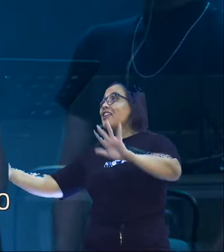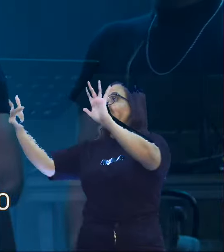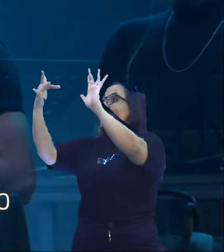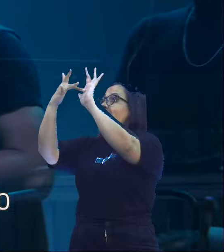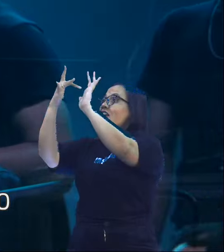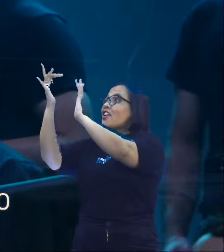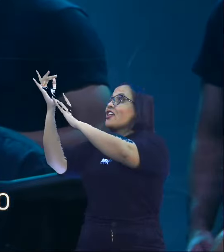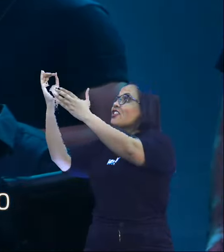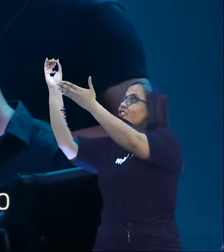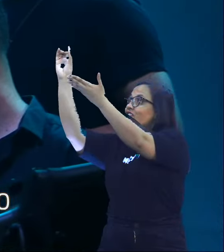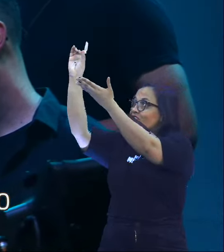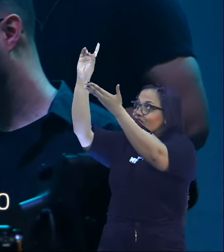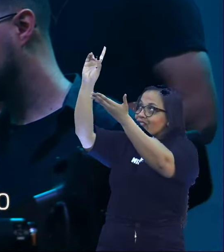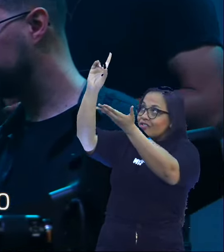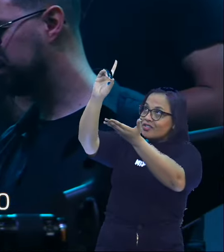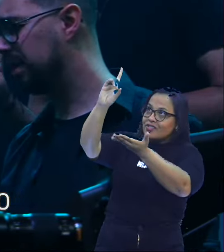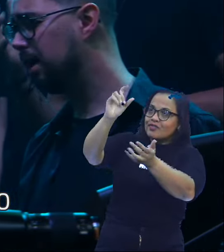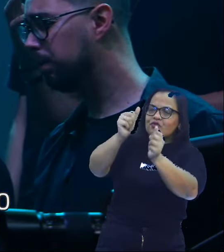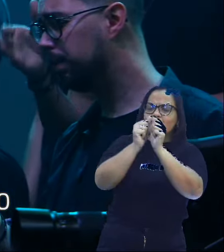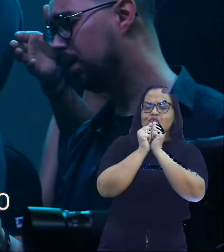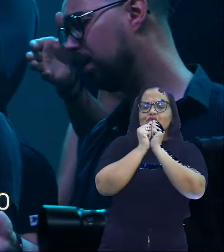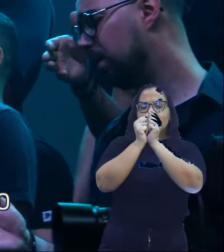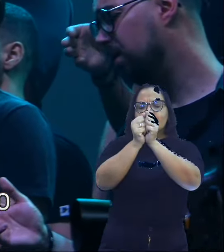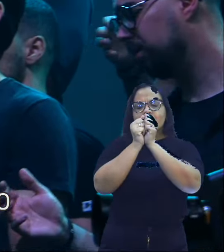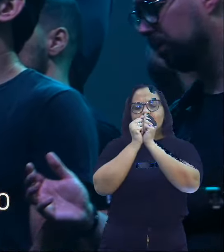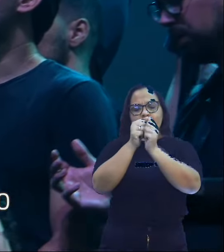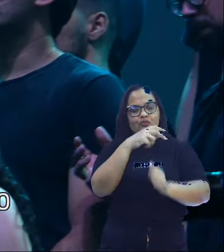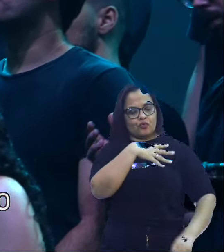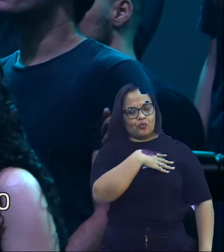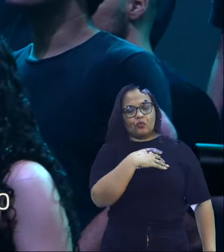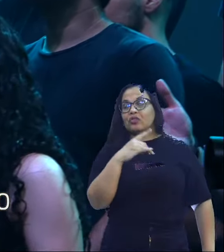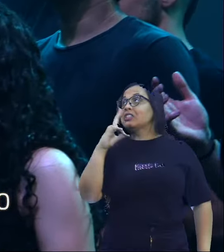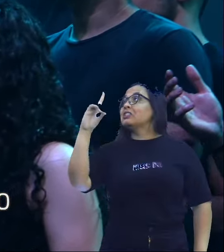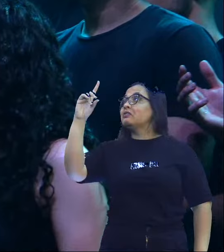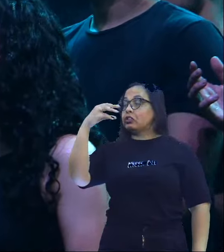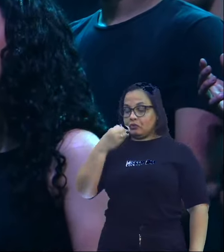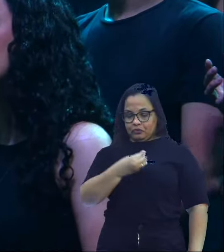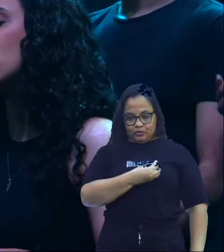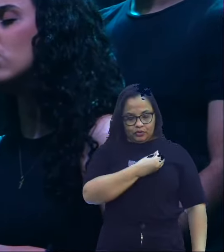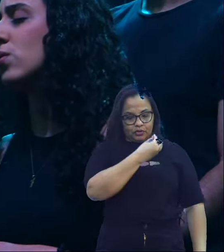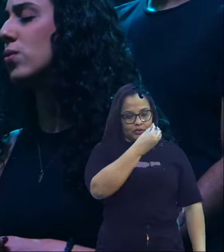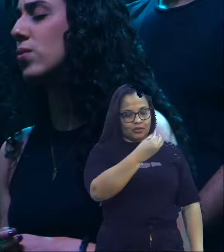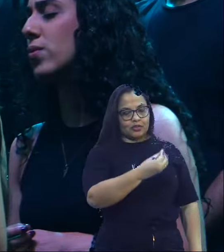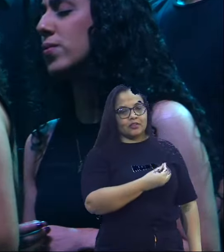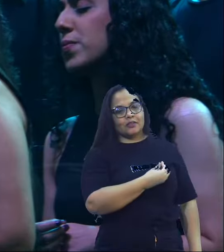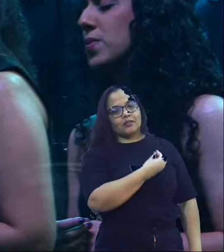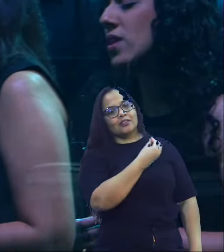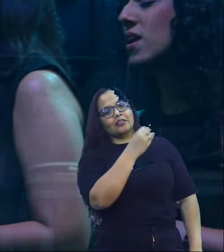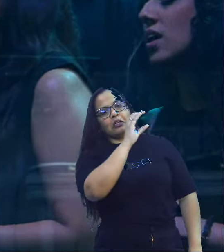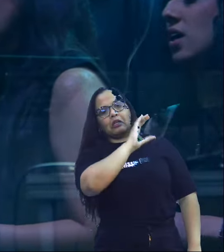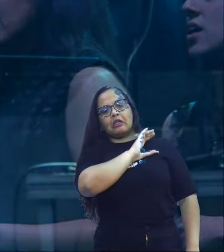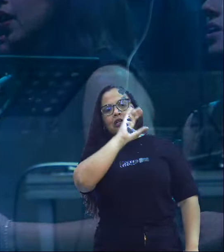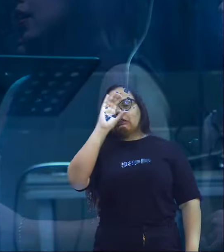Deus veio habitar com seu povo. Cristo,